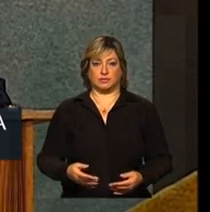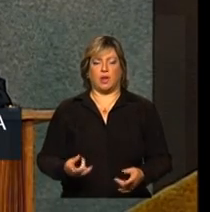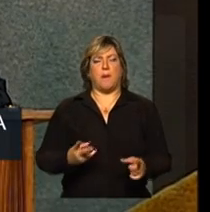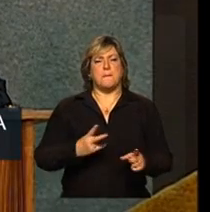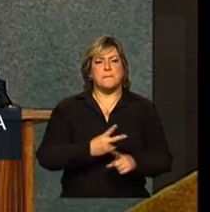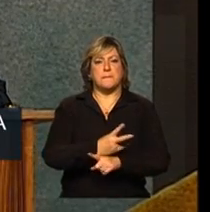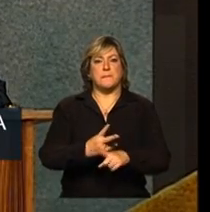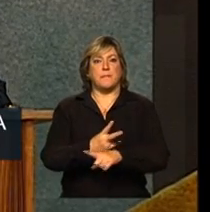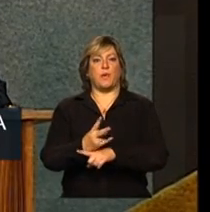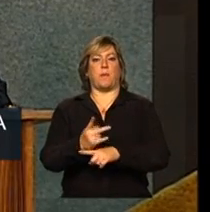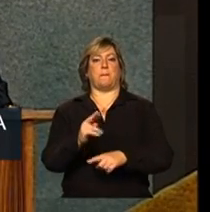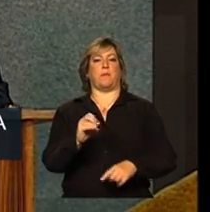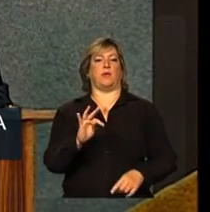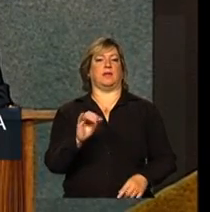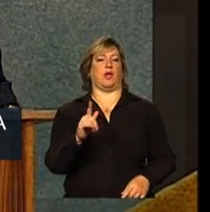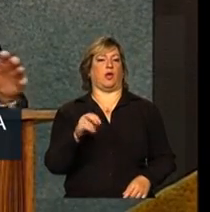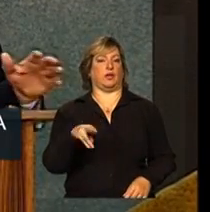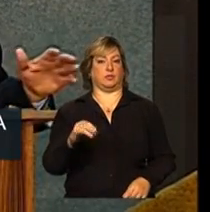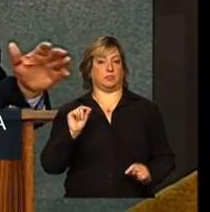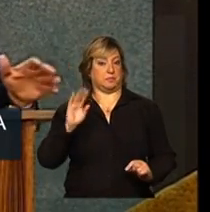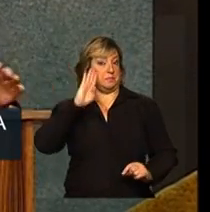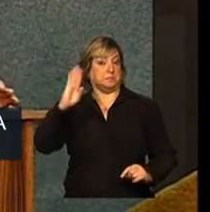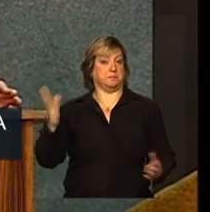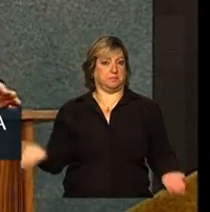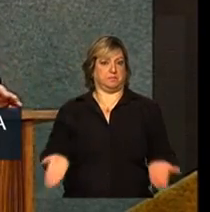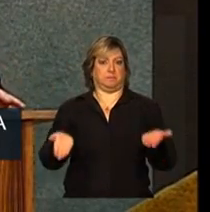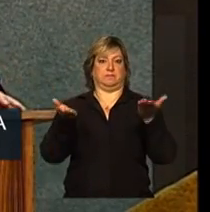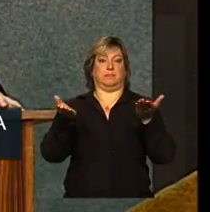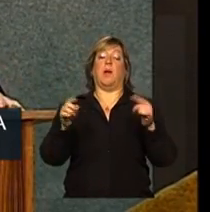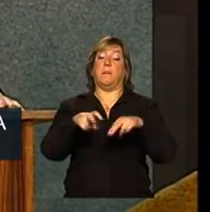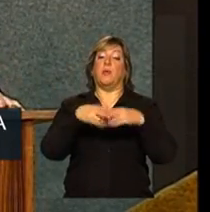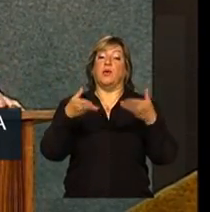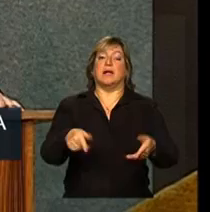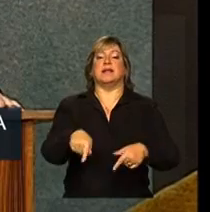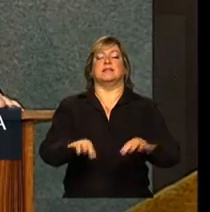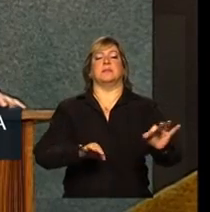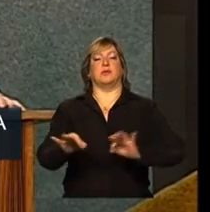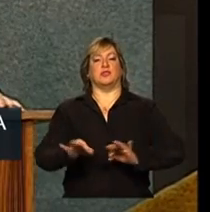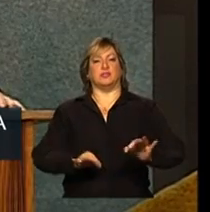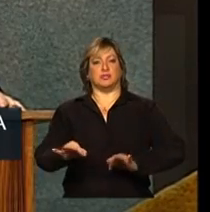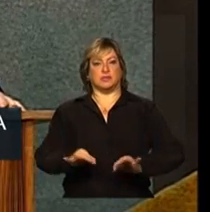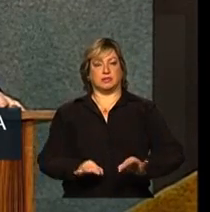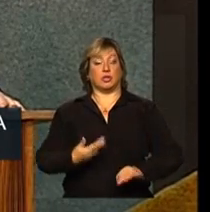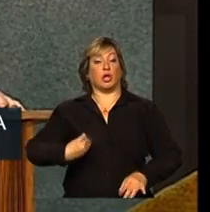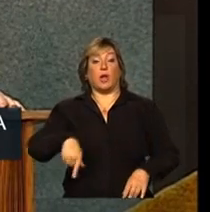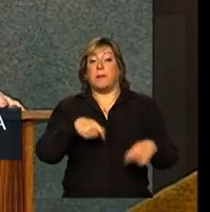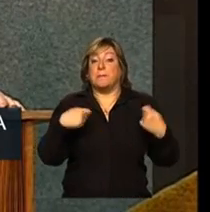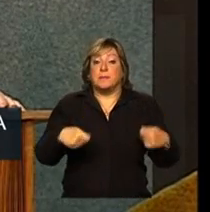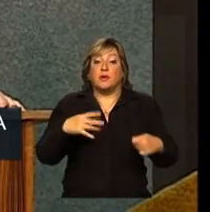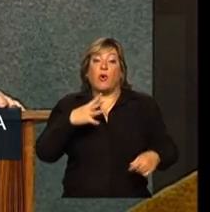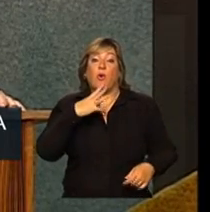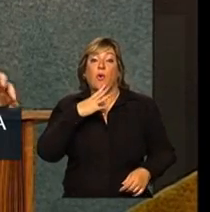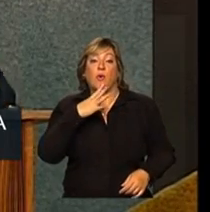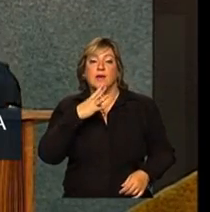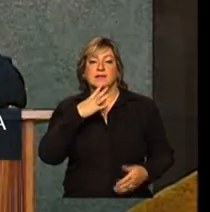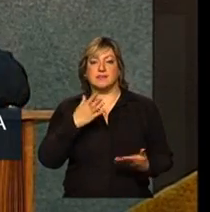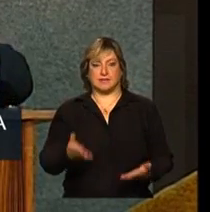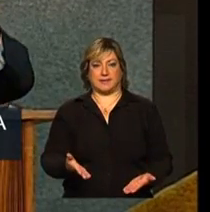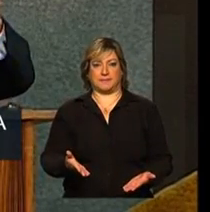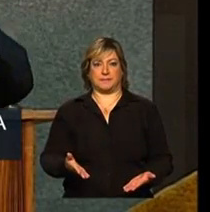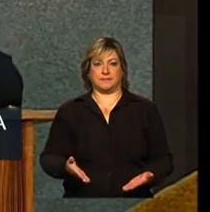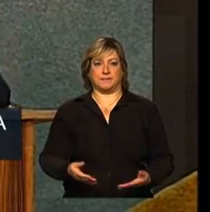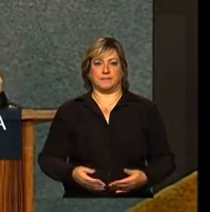busca o protagonismo. Por isso, esse projeto. Nós precisamos conhecer. E aqui